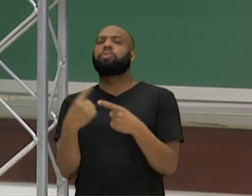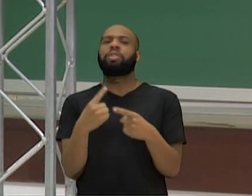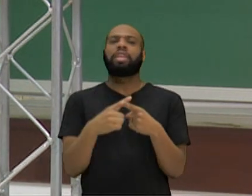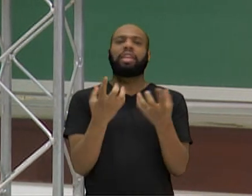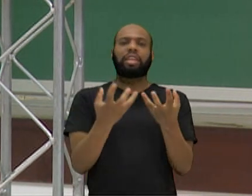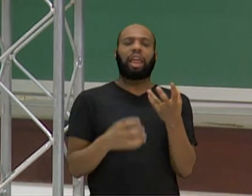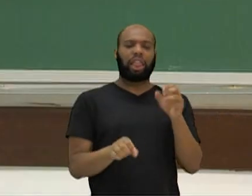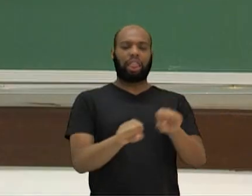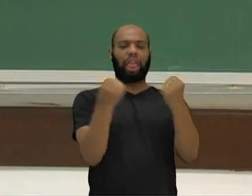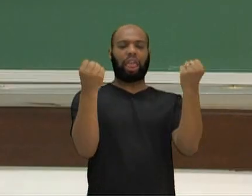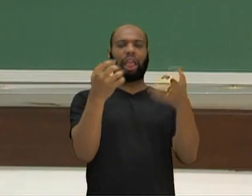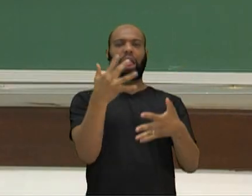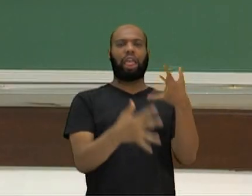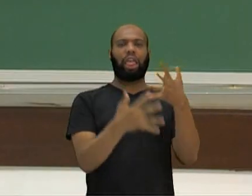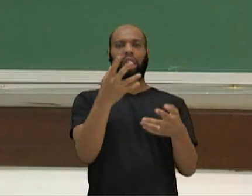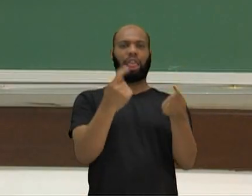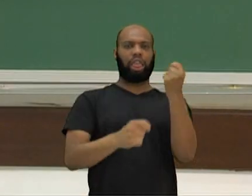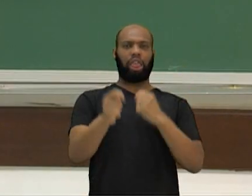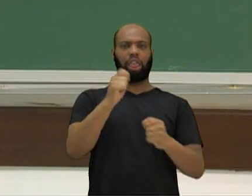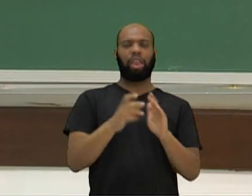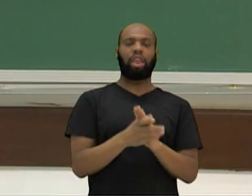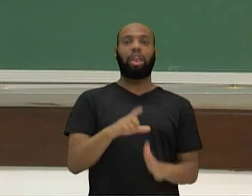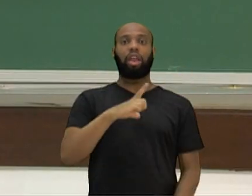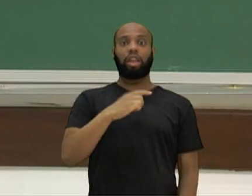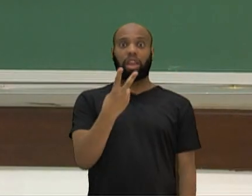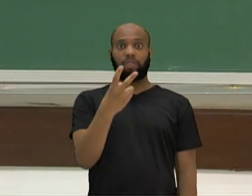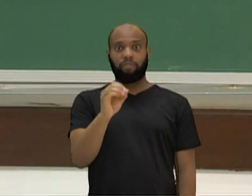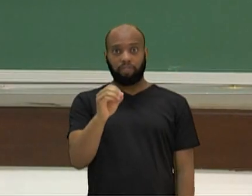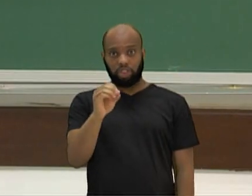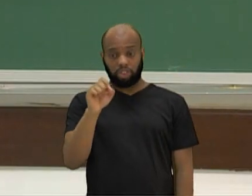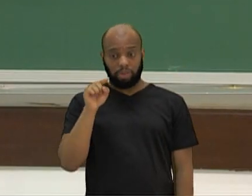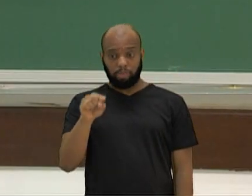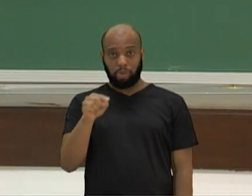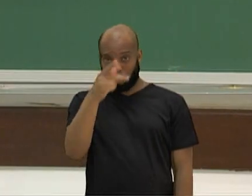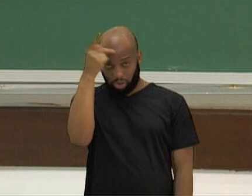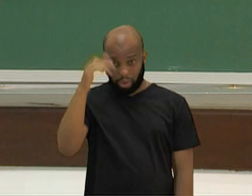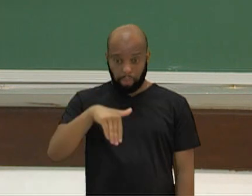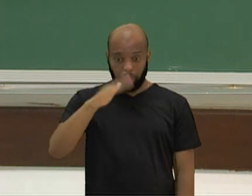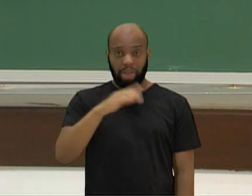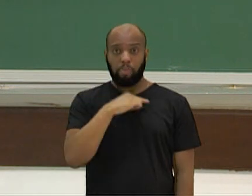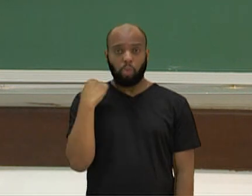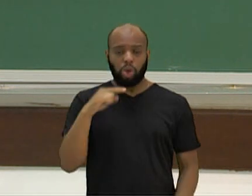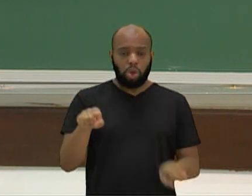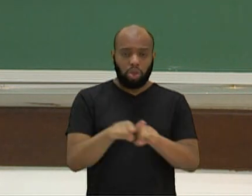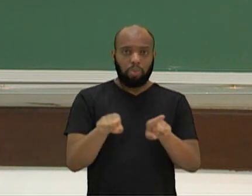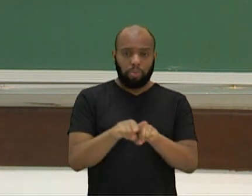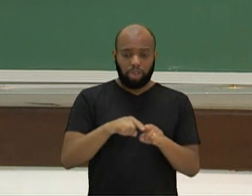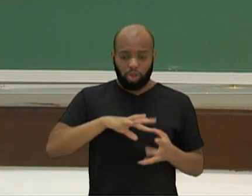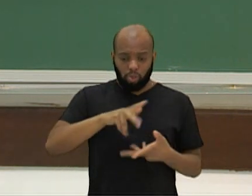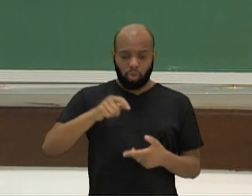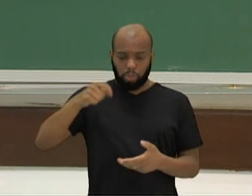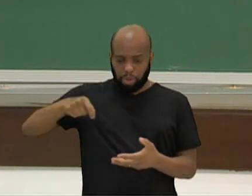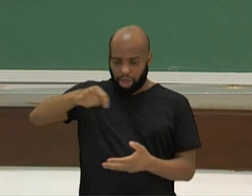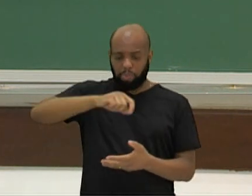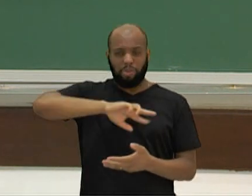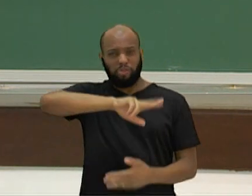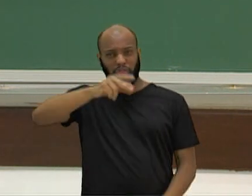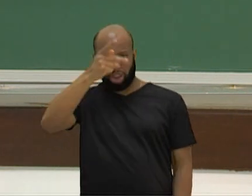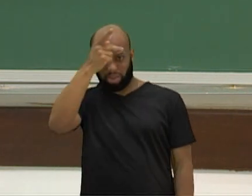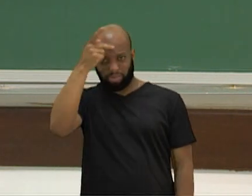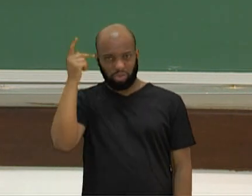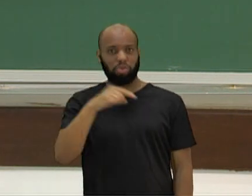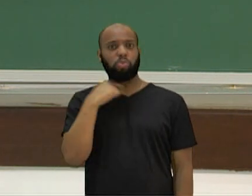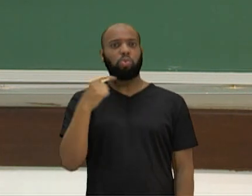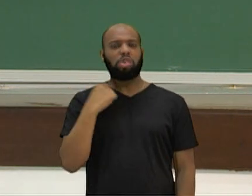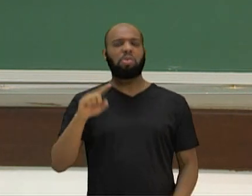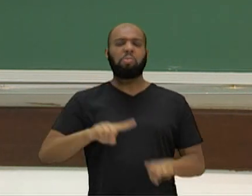economia, sei lá. E aí, tem mais de 20 mil pessoas morrendo no país e pessoas no mundo inteiro, mas a gente está alienado pensando, essas notícias